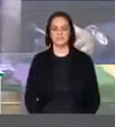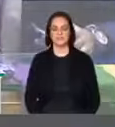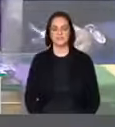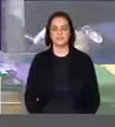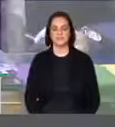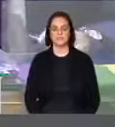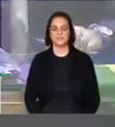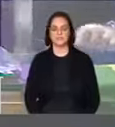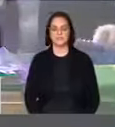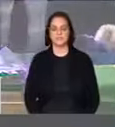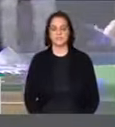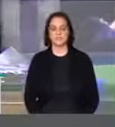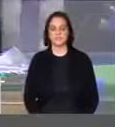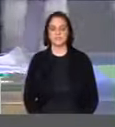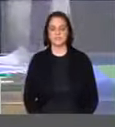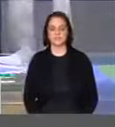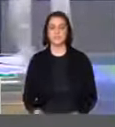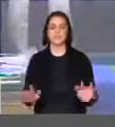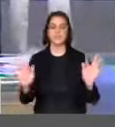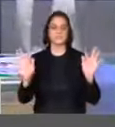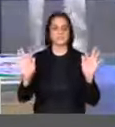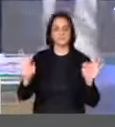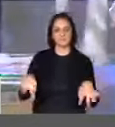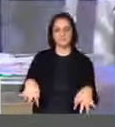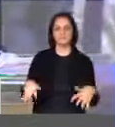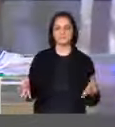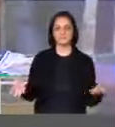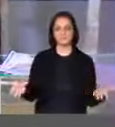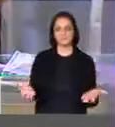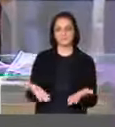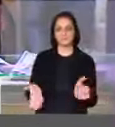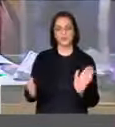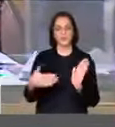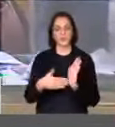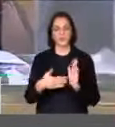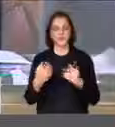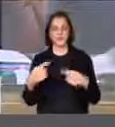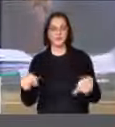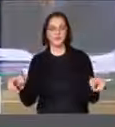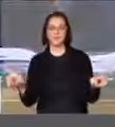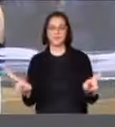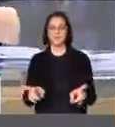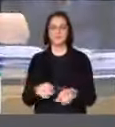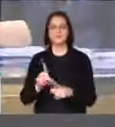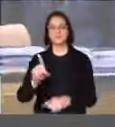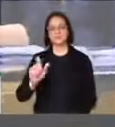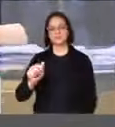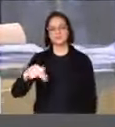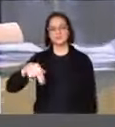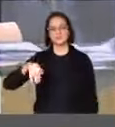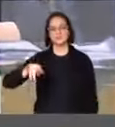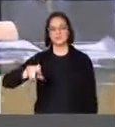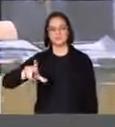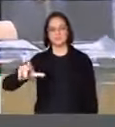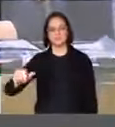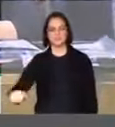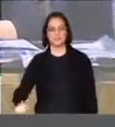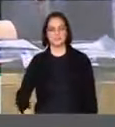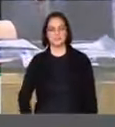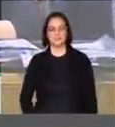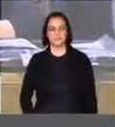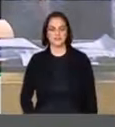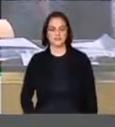Nós vamos aqui encerrar com o canto da Daniela. Olha! Abra a porta